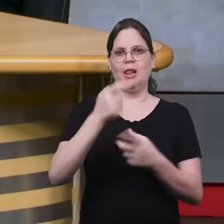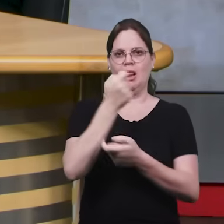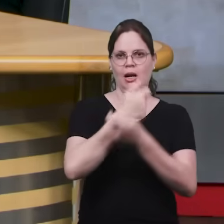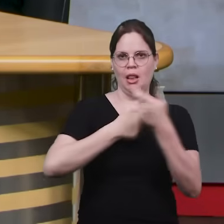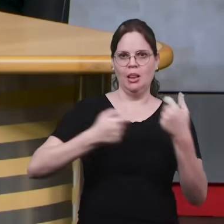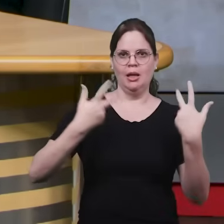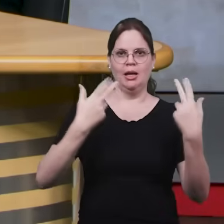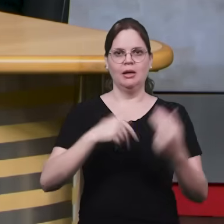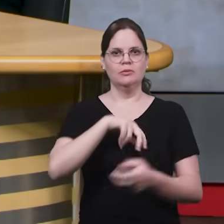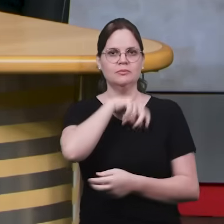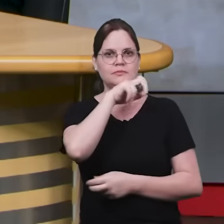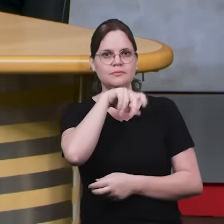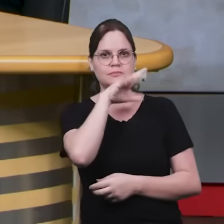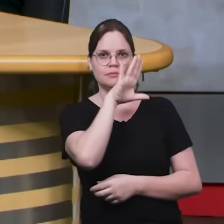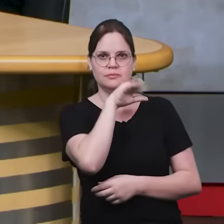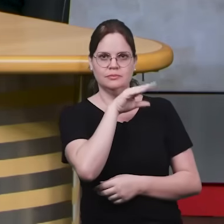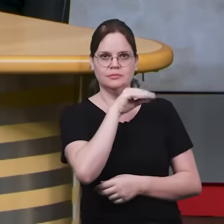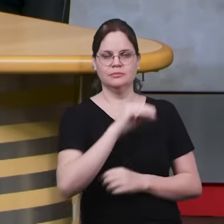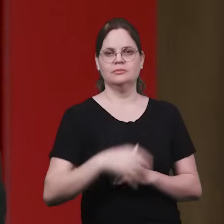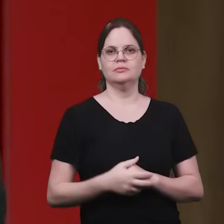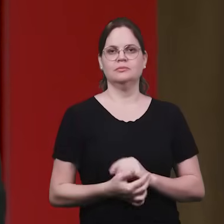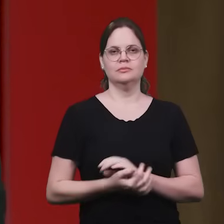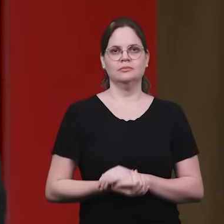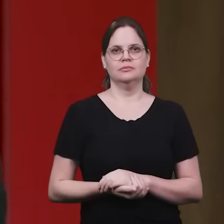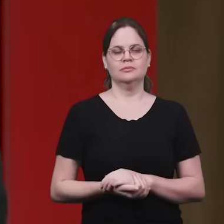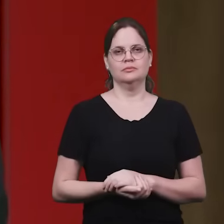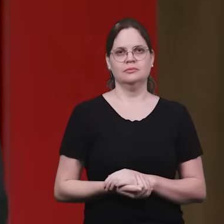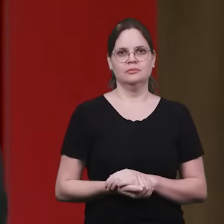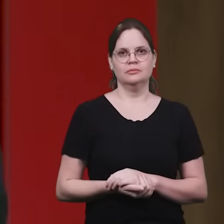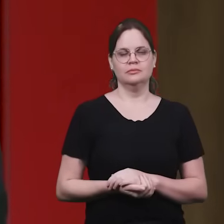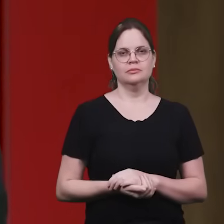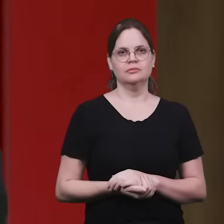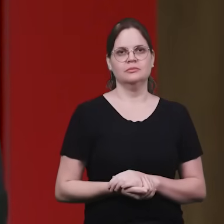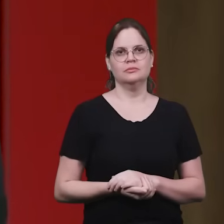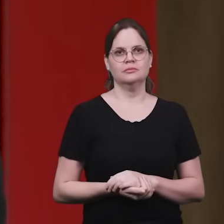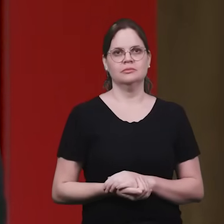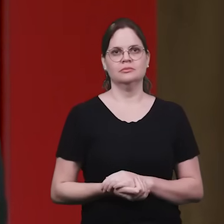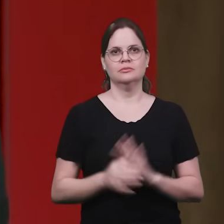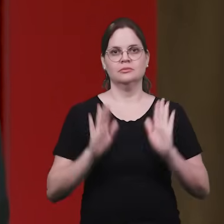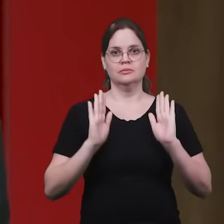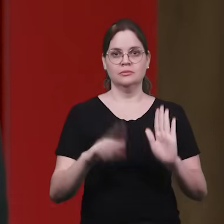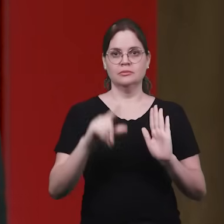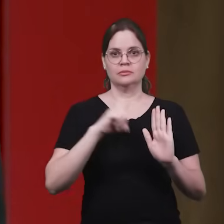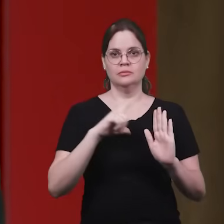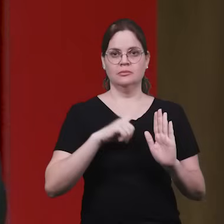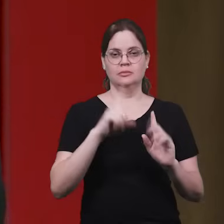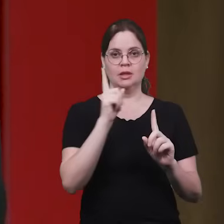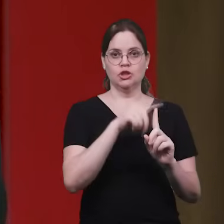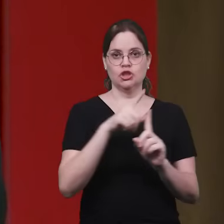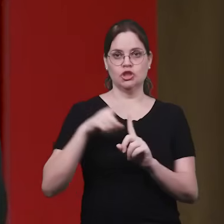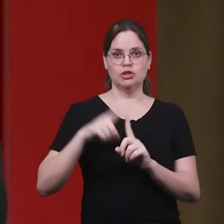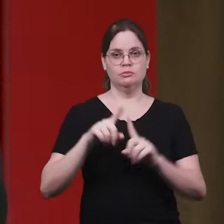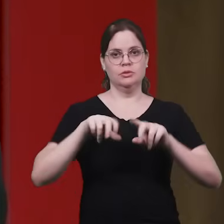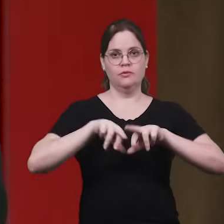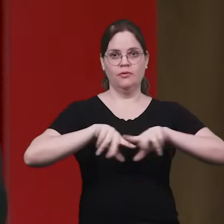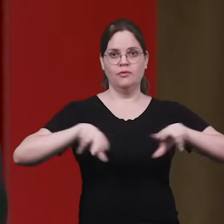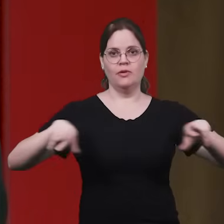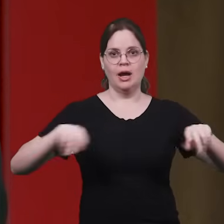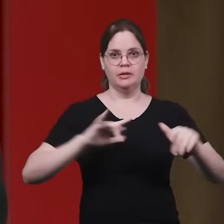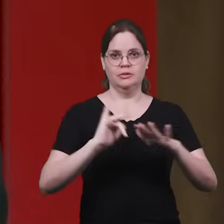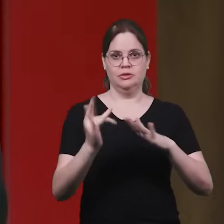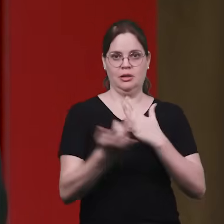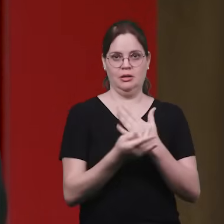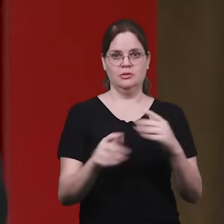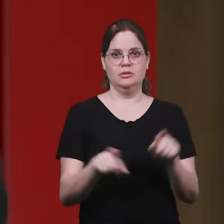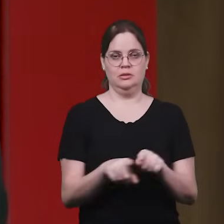isso o pastor João trouxe o caso da serpente no Jardim do Éden. Agora, olha só, existem muitos tipos diferentes também